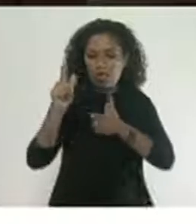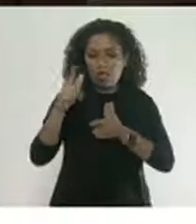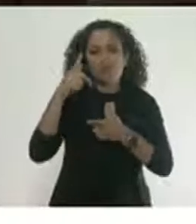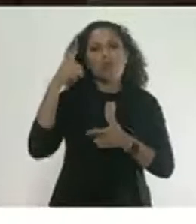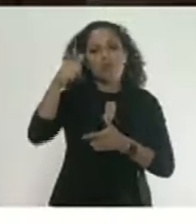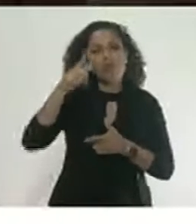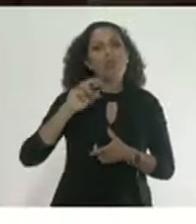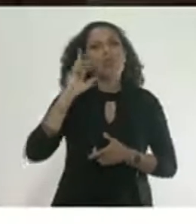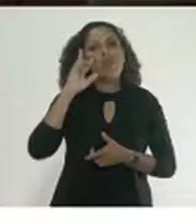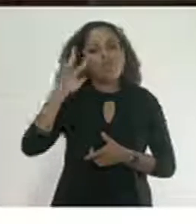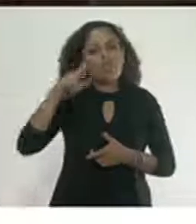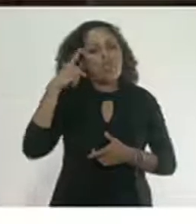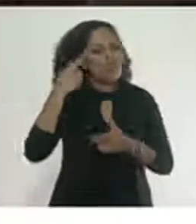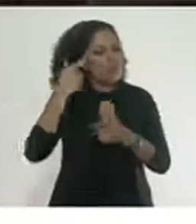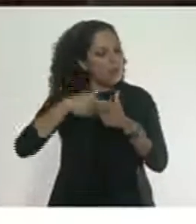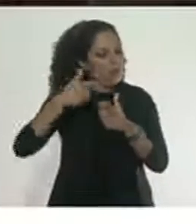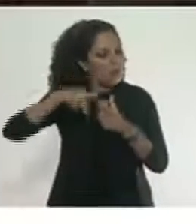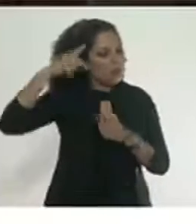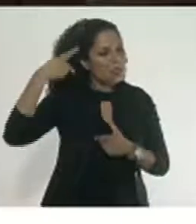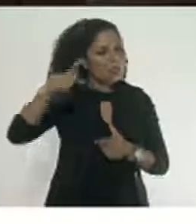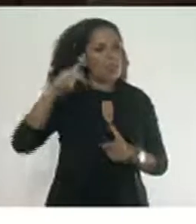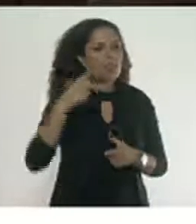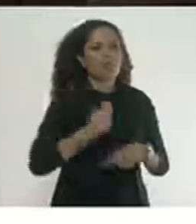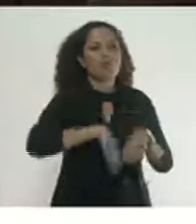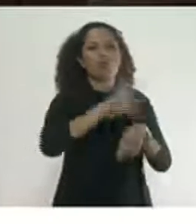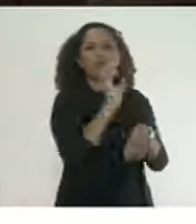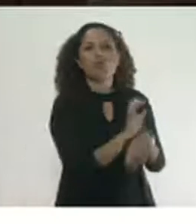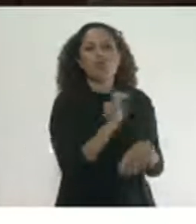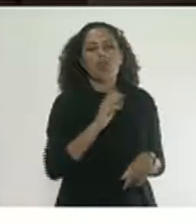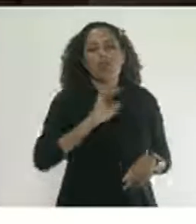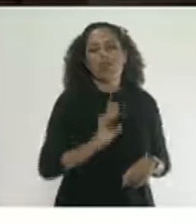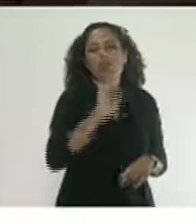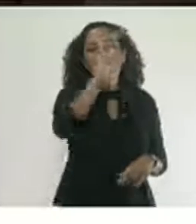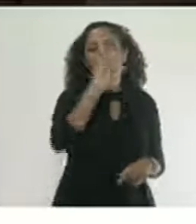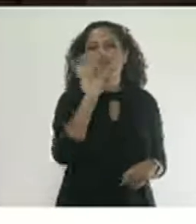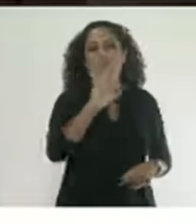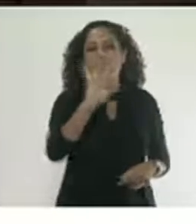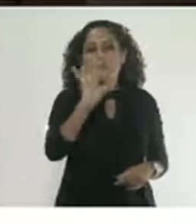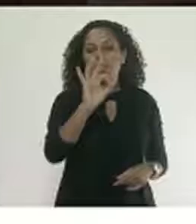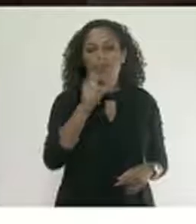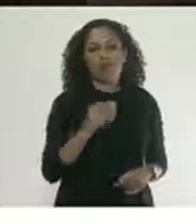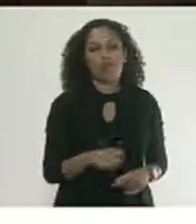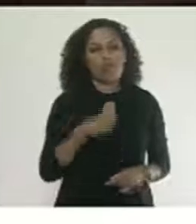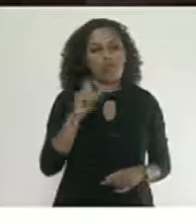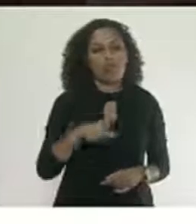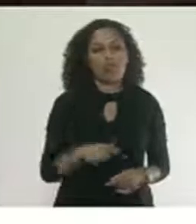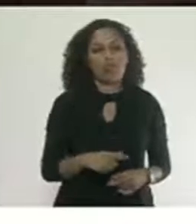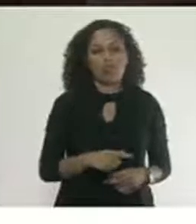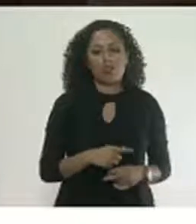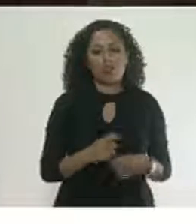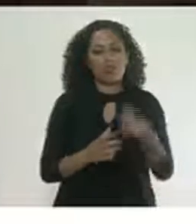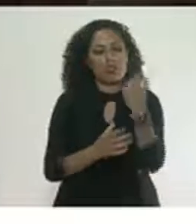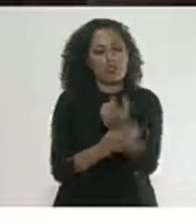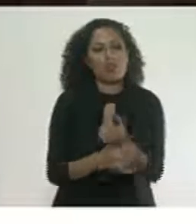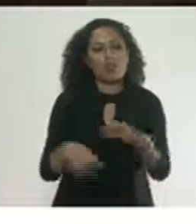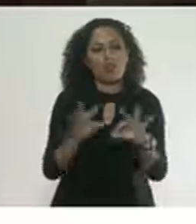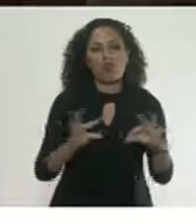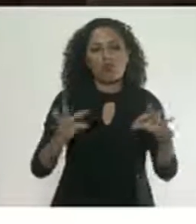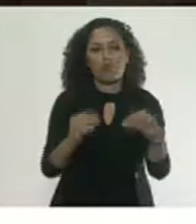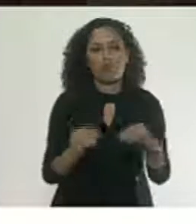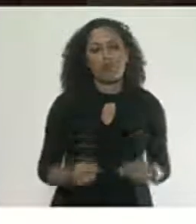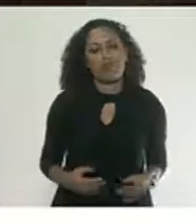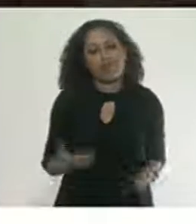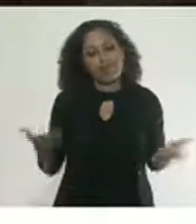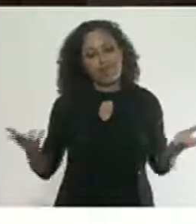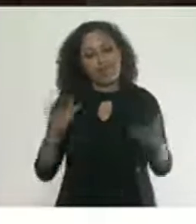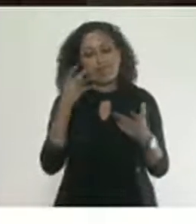o seu problema de segurança. Não é o Estado está abrindo mão de resolver a questão da segurança pública. E aí, senhor presidente,